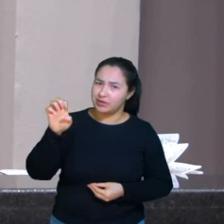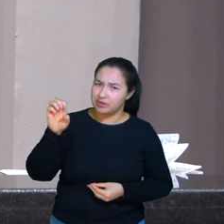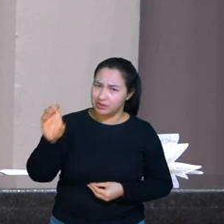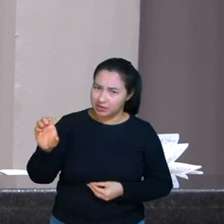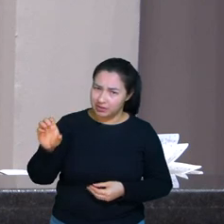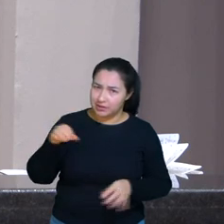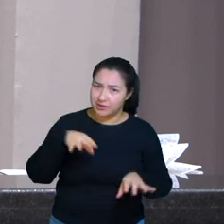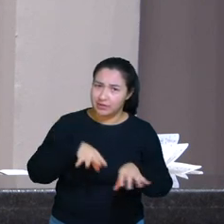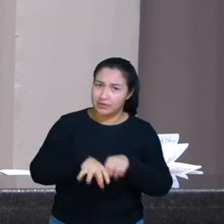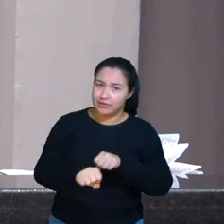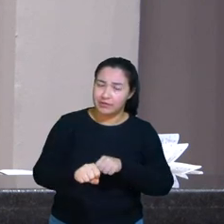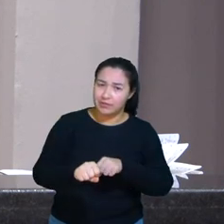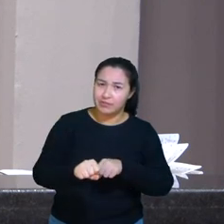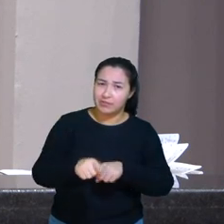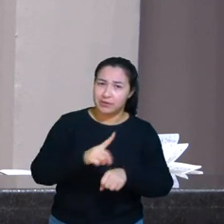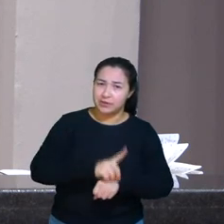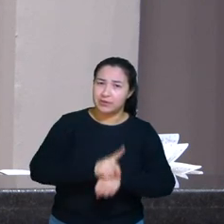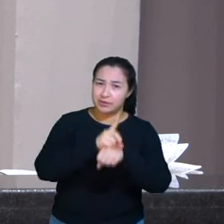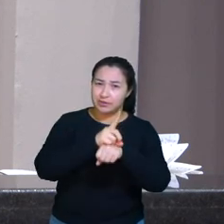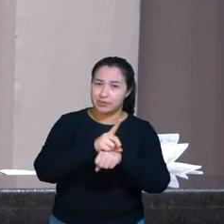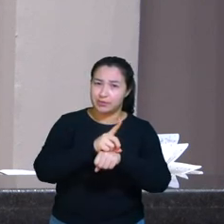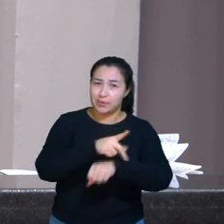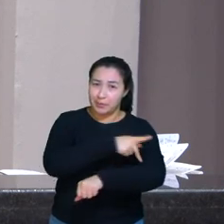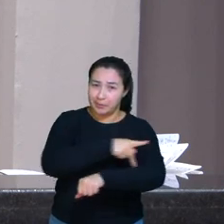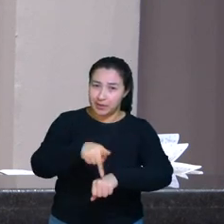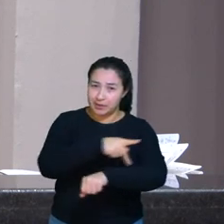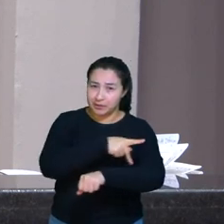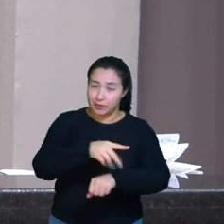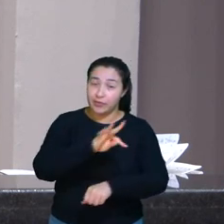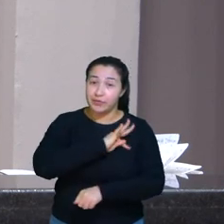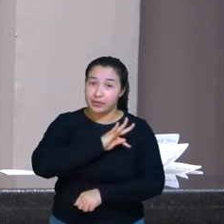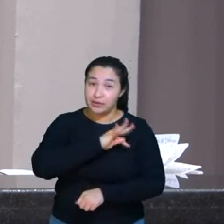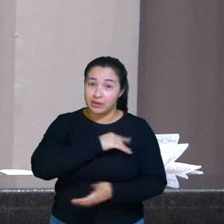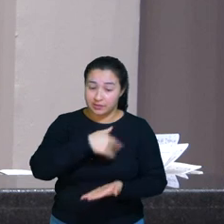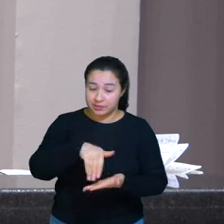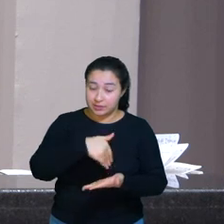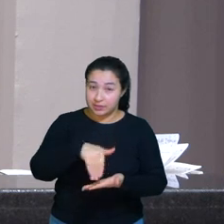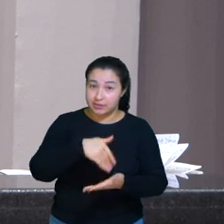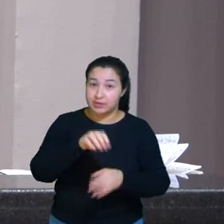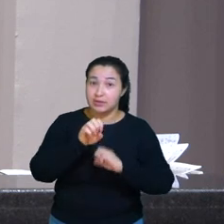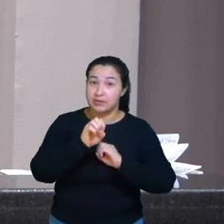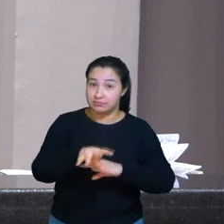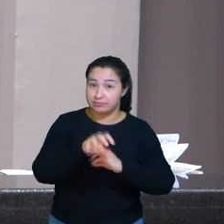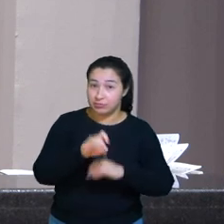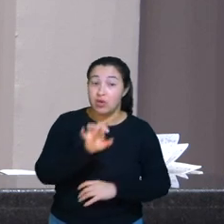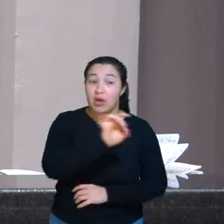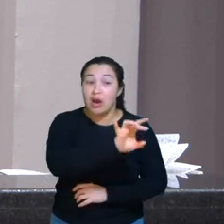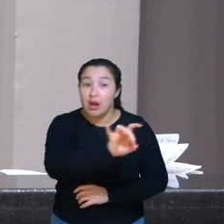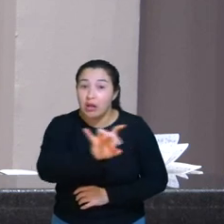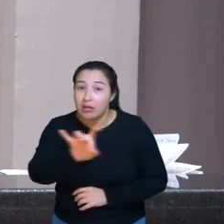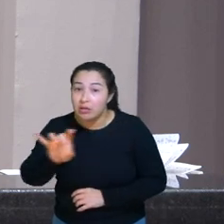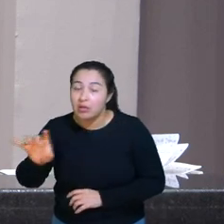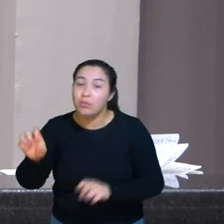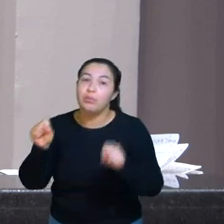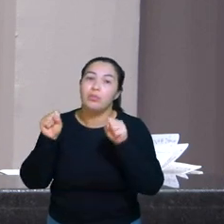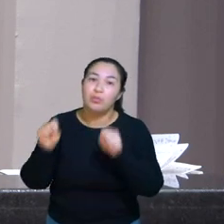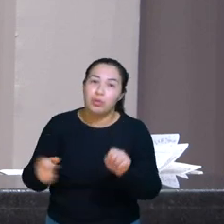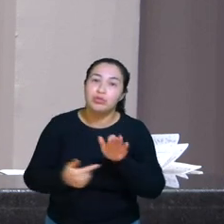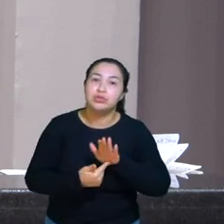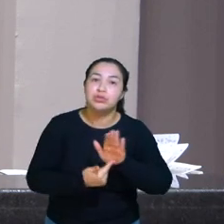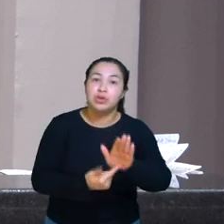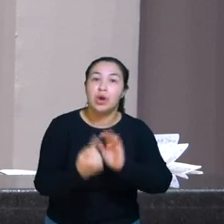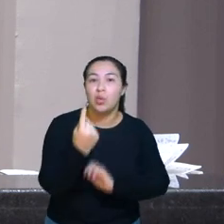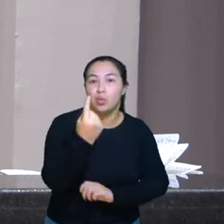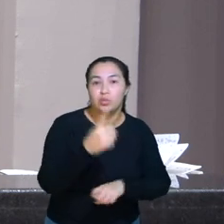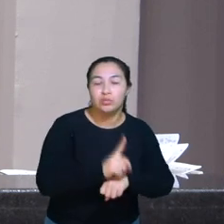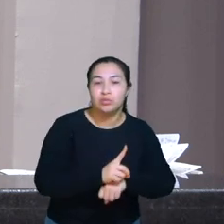coordenadores pedagógicos e técnicos das secretarias de educação cada Secretaria Municipal também pode indicar um diretor